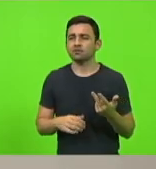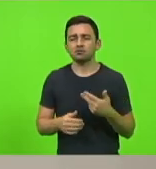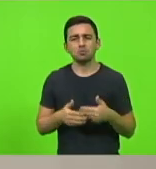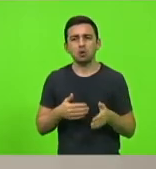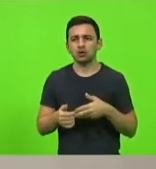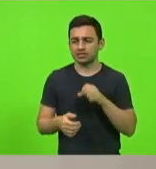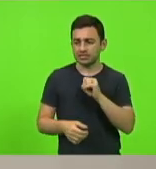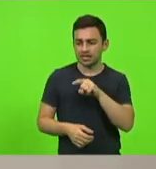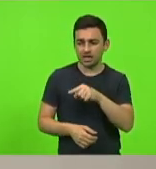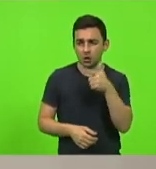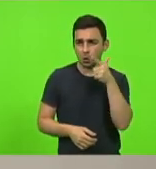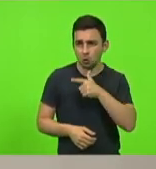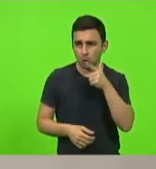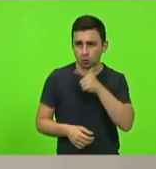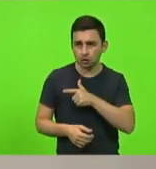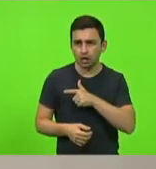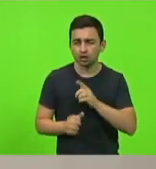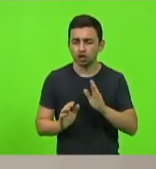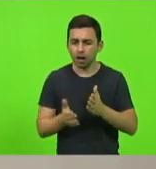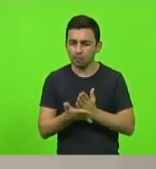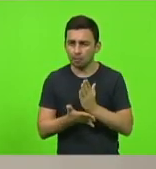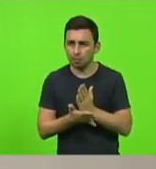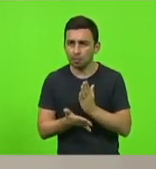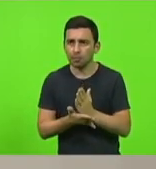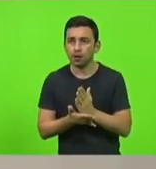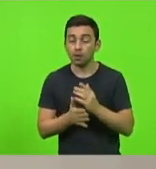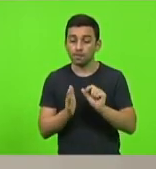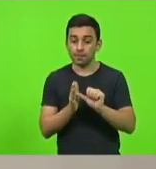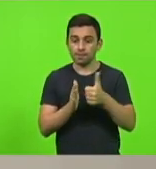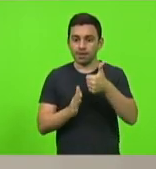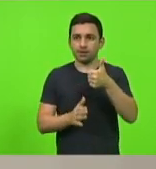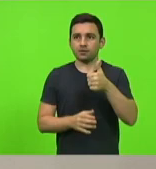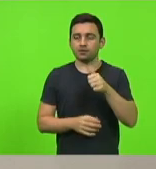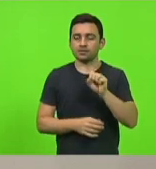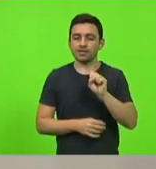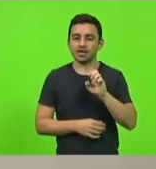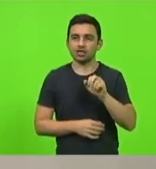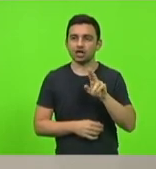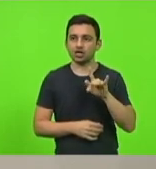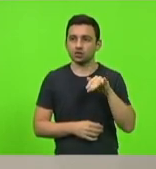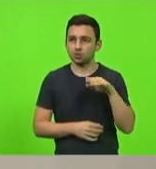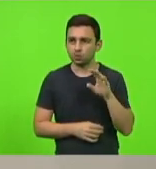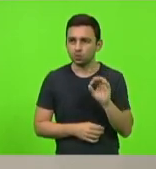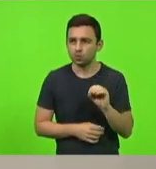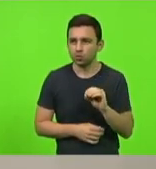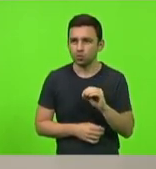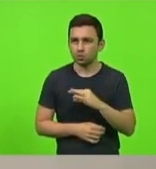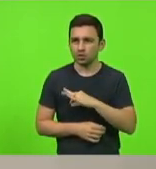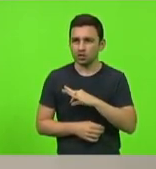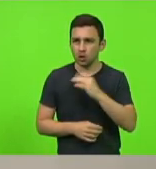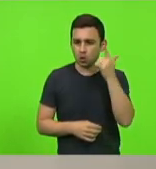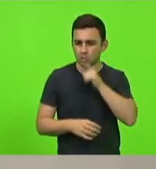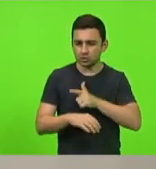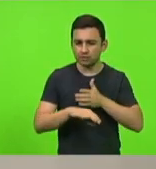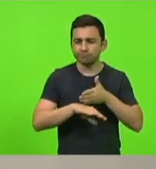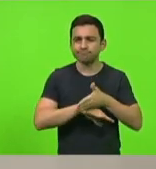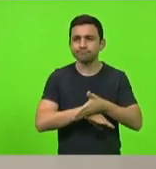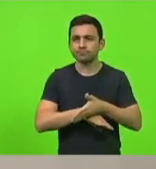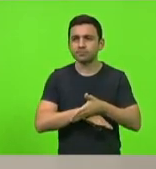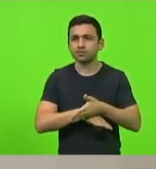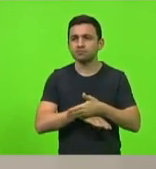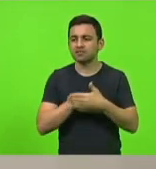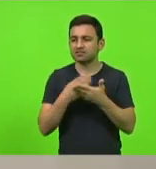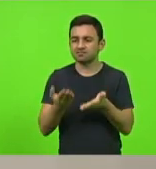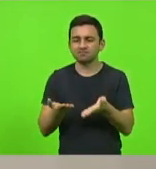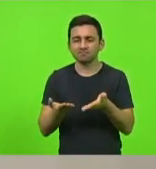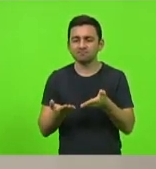e com interstício superado, os primeiros sargentos muitas vezes acabam ingressando na reserva remunerada sem a perspectiva